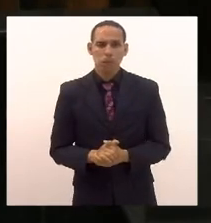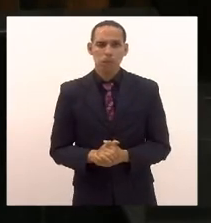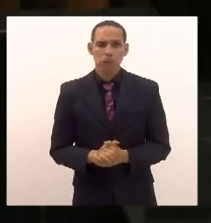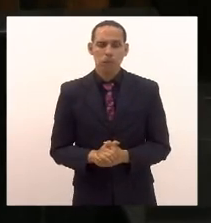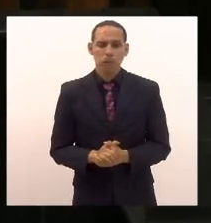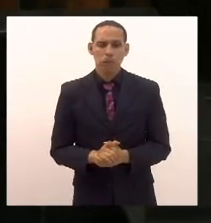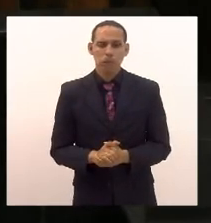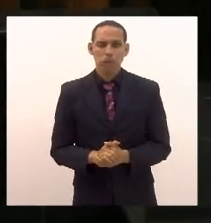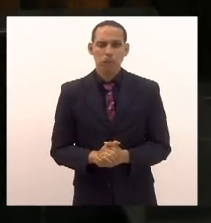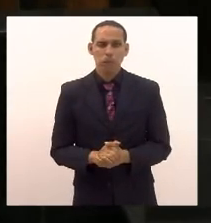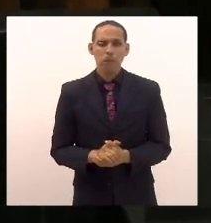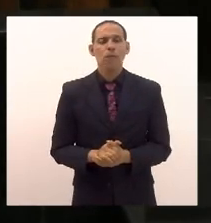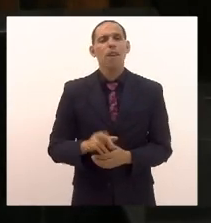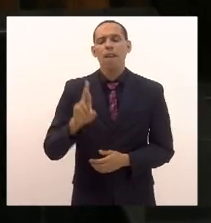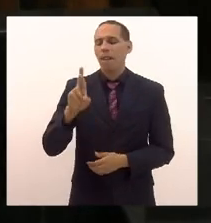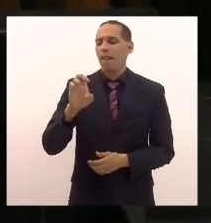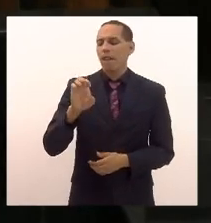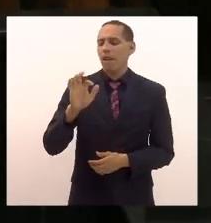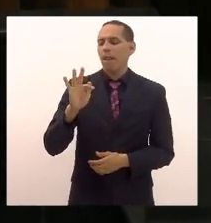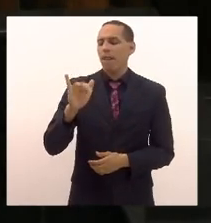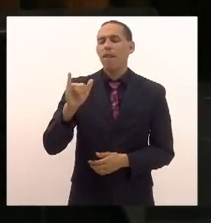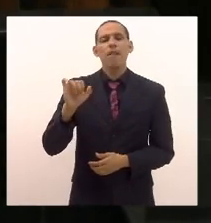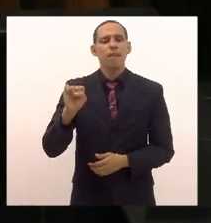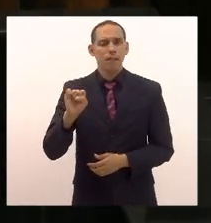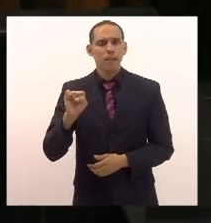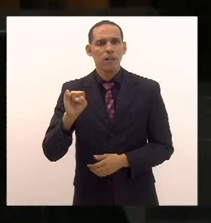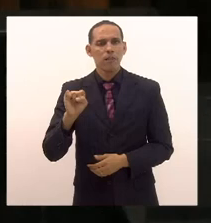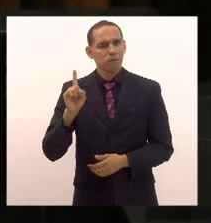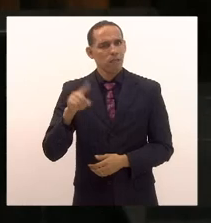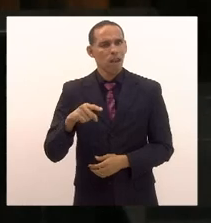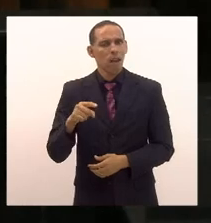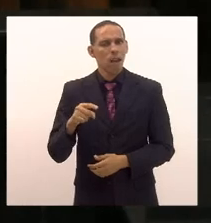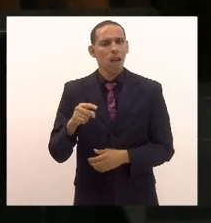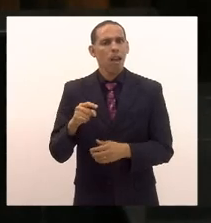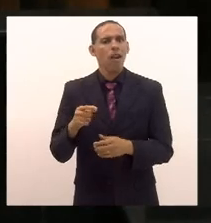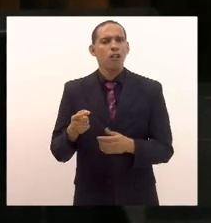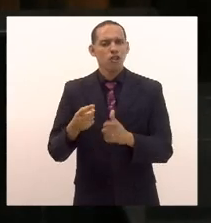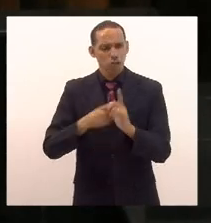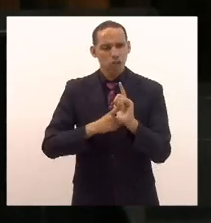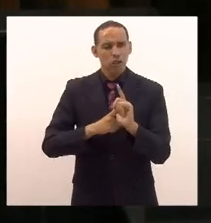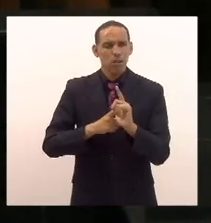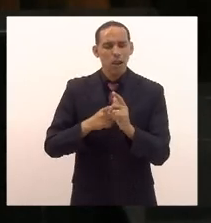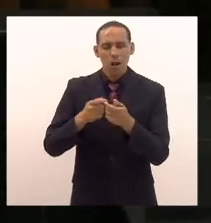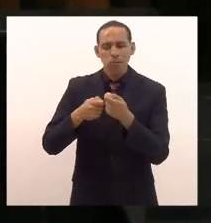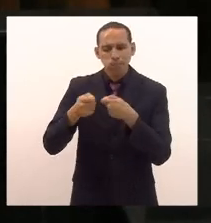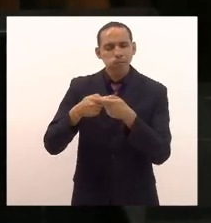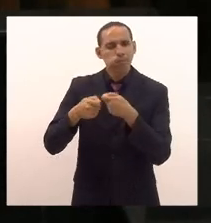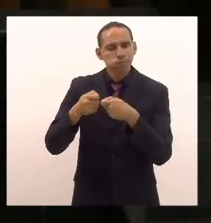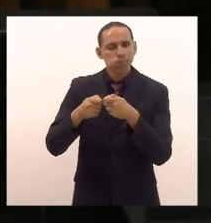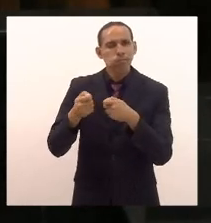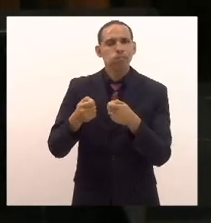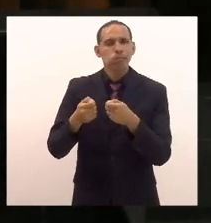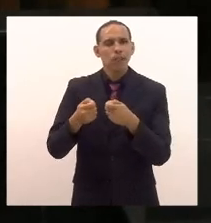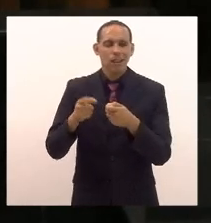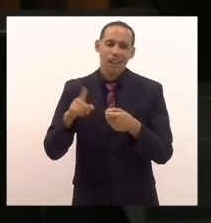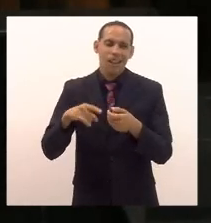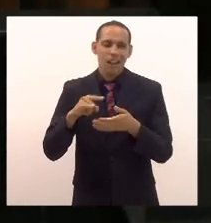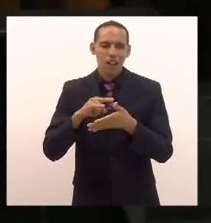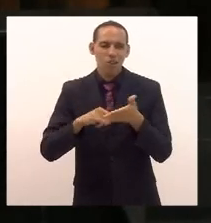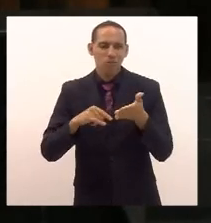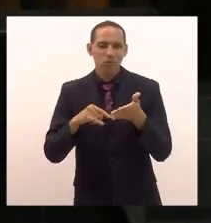é porque o Recife o que que é um refis refinanciamento de dívida título refis quer dizer